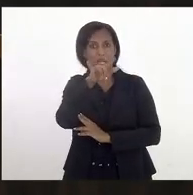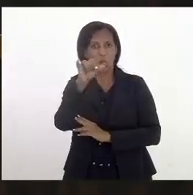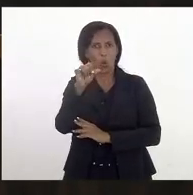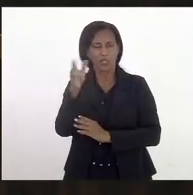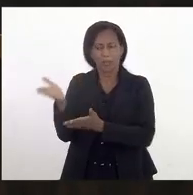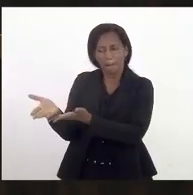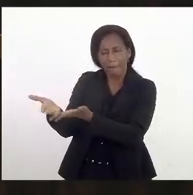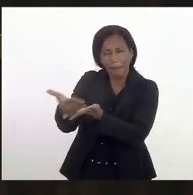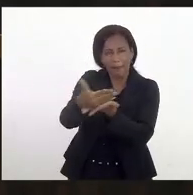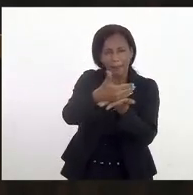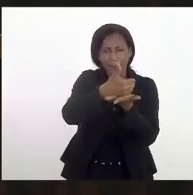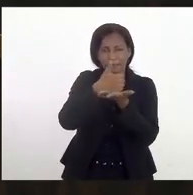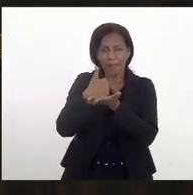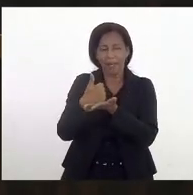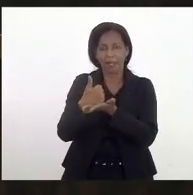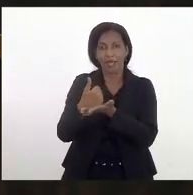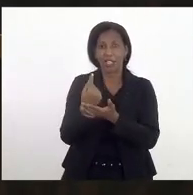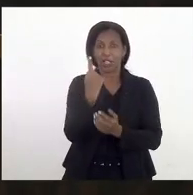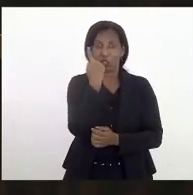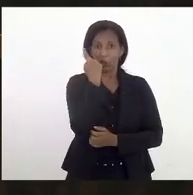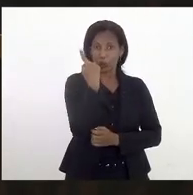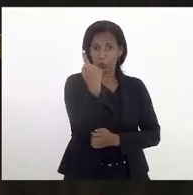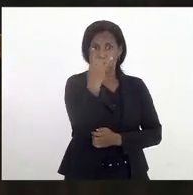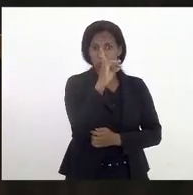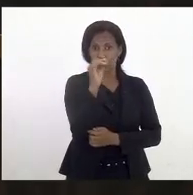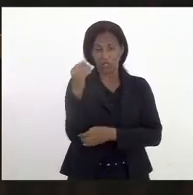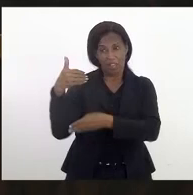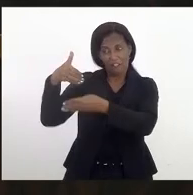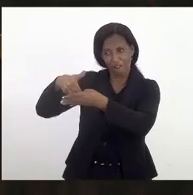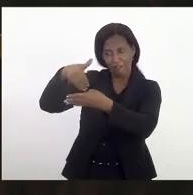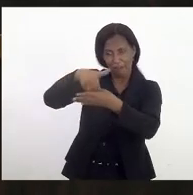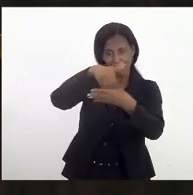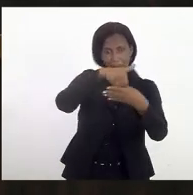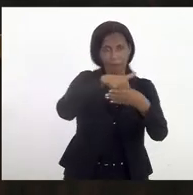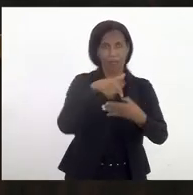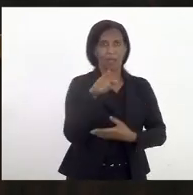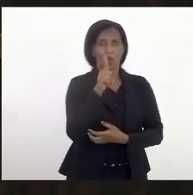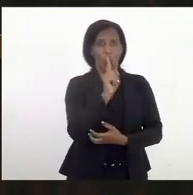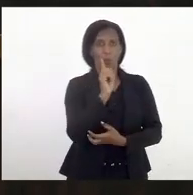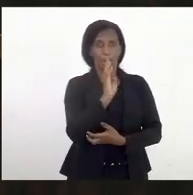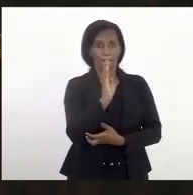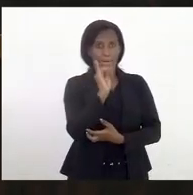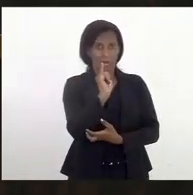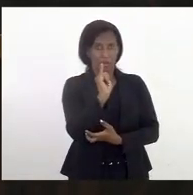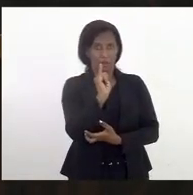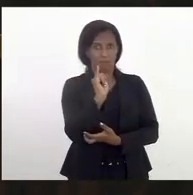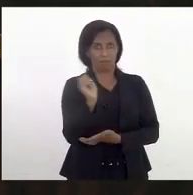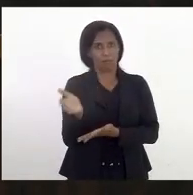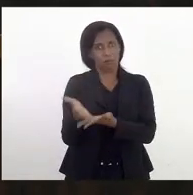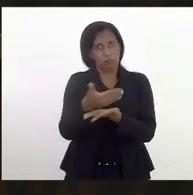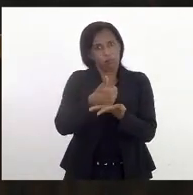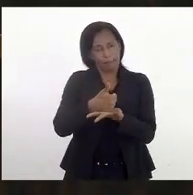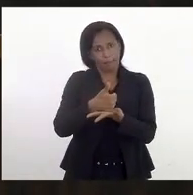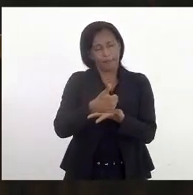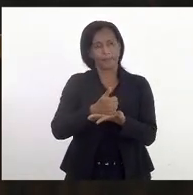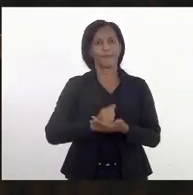que nós fizemos um dia na votação be 300 a mais de arrecadação